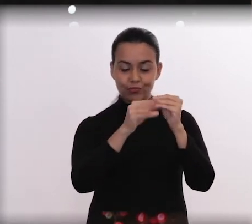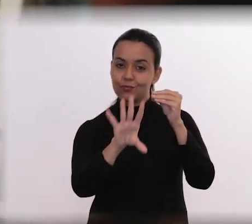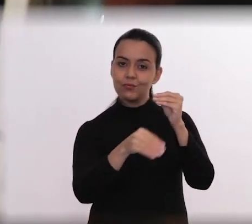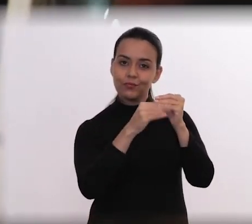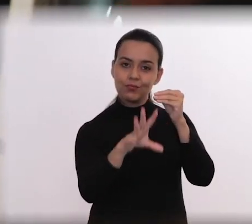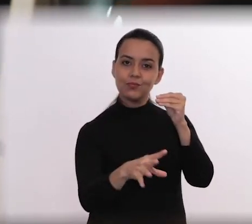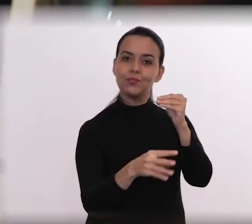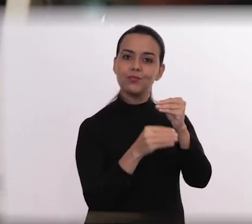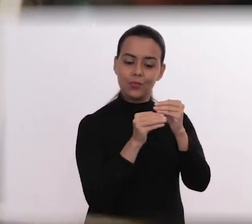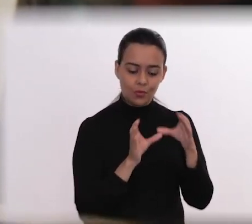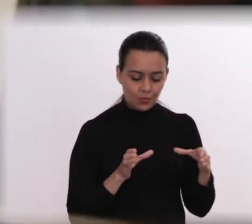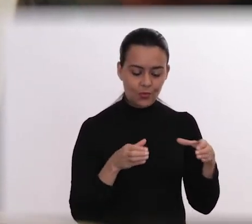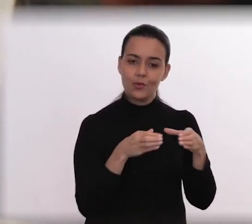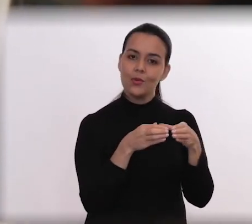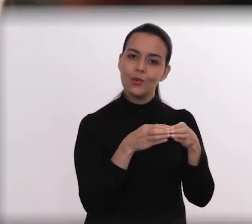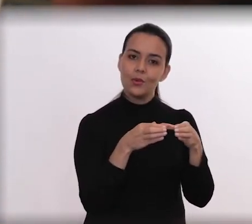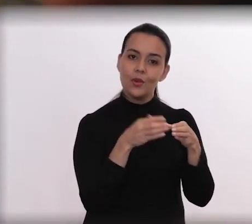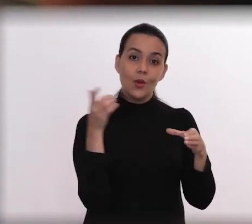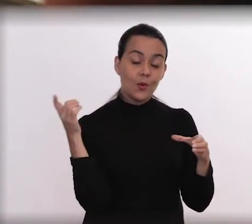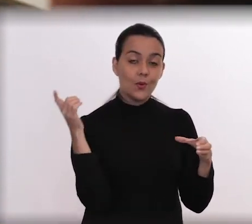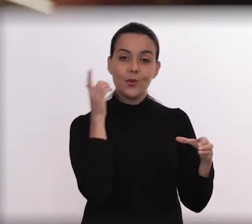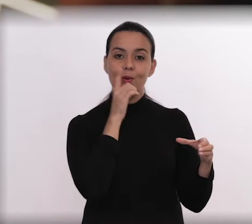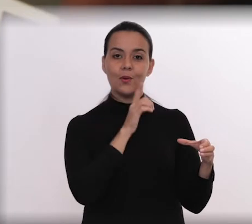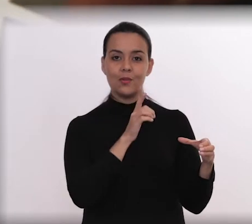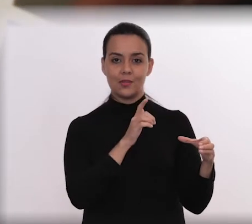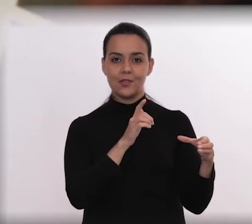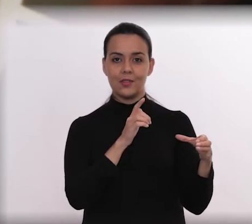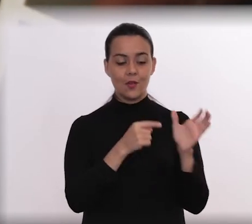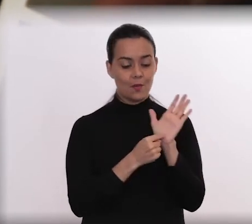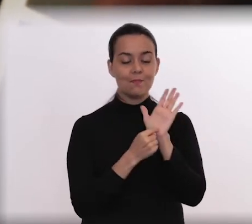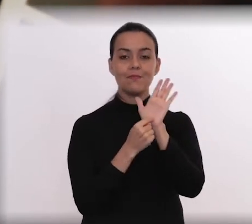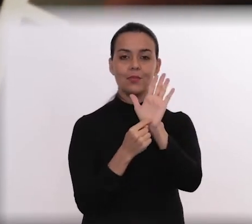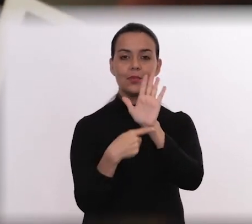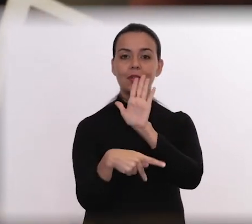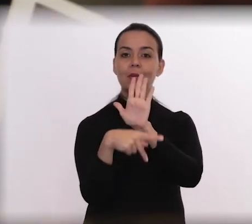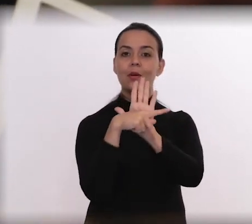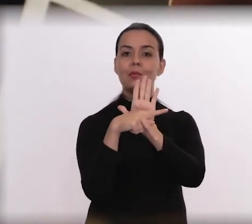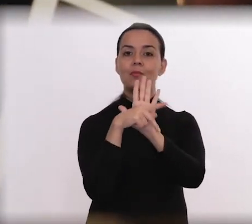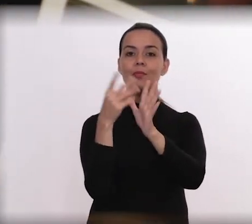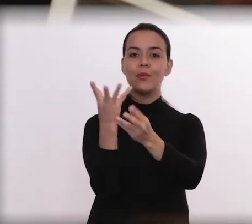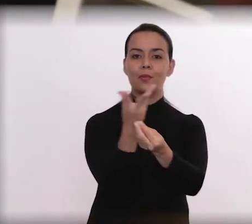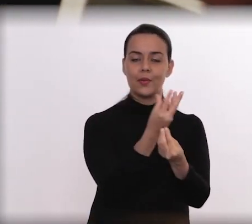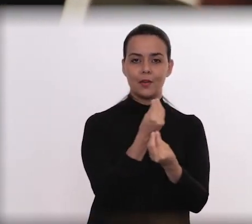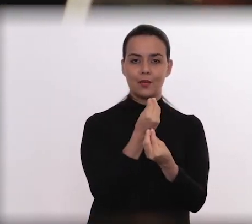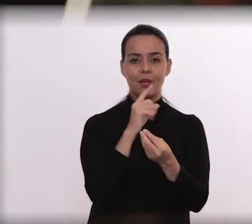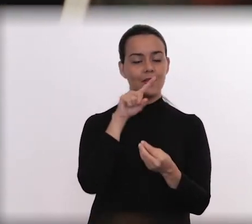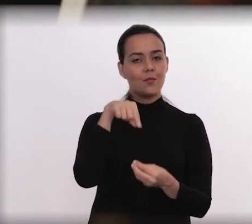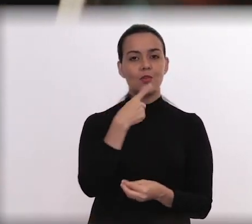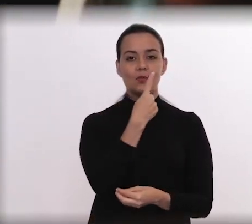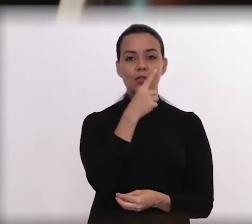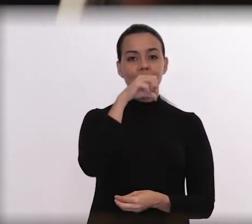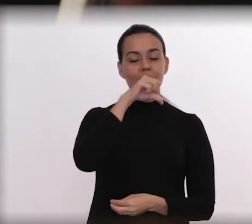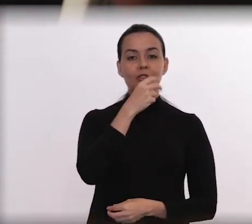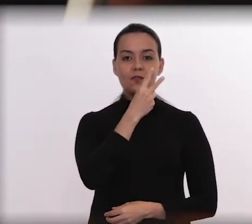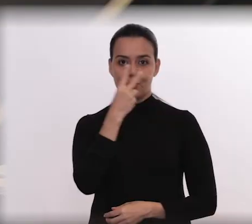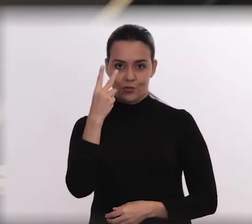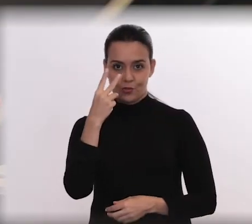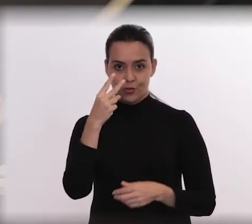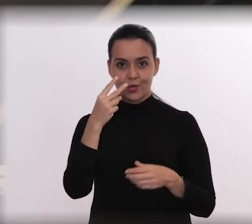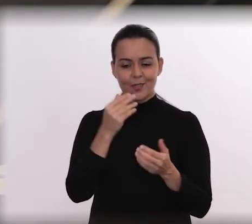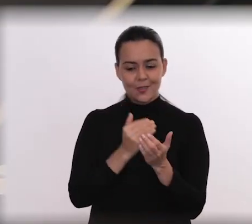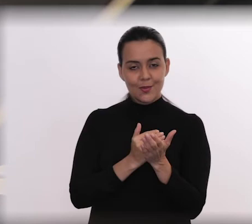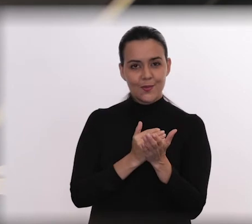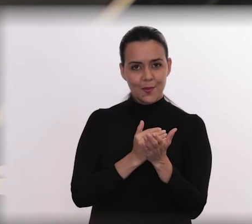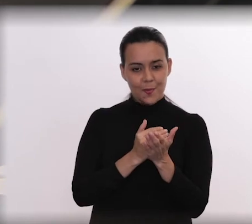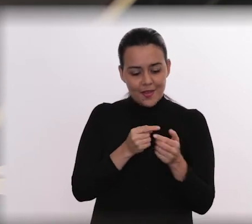a partir desse momento vão constituindo um grupo esse que em 1922 vai organizar a Semana de Arte Moderna. Ela é o